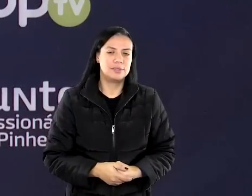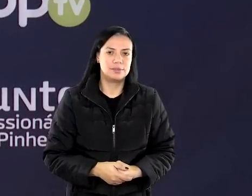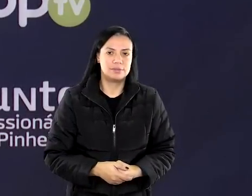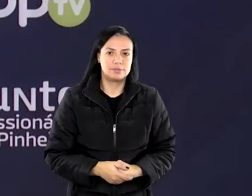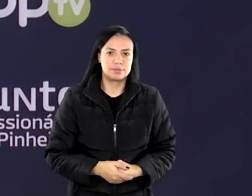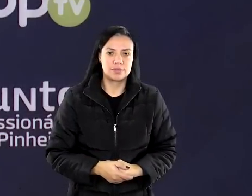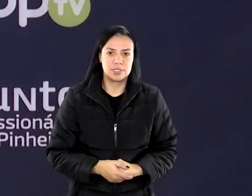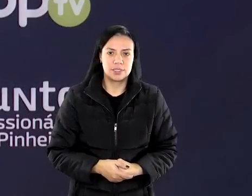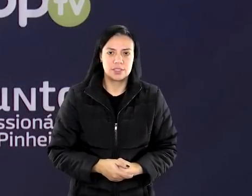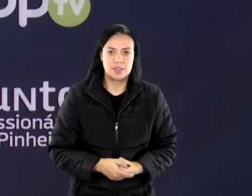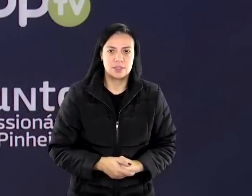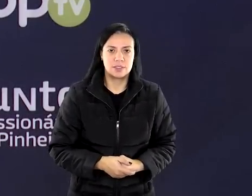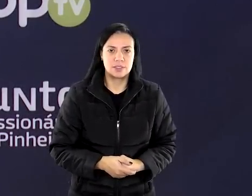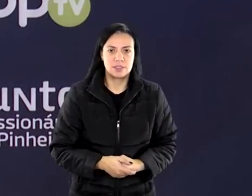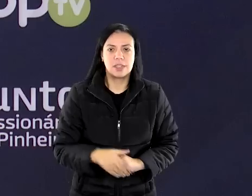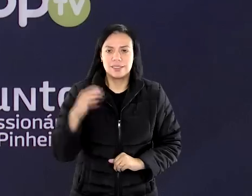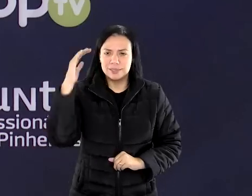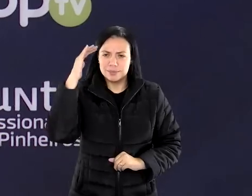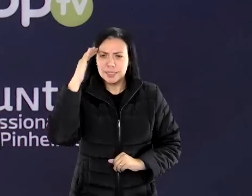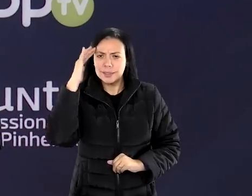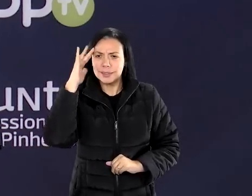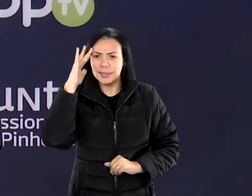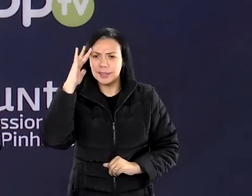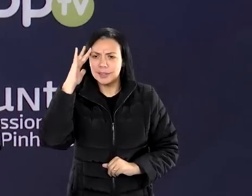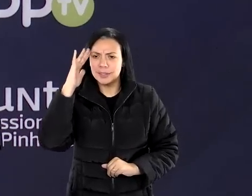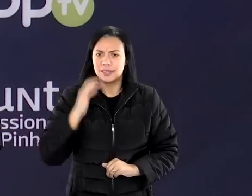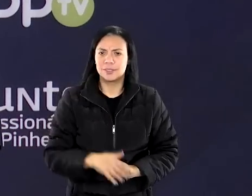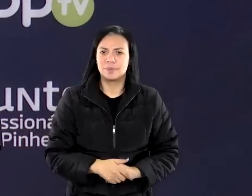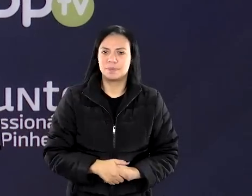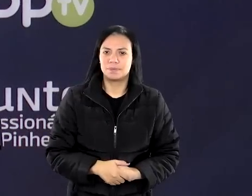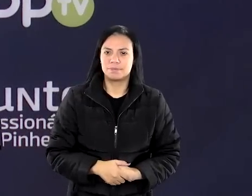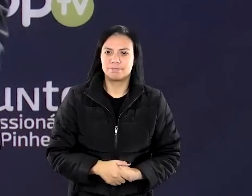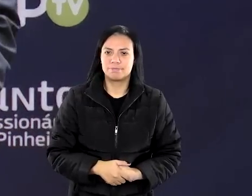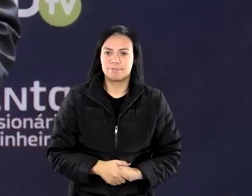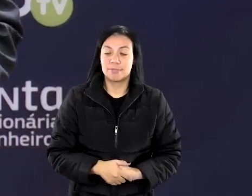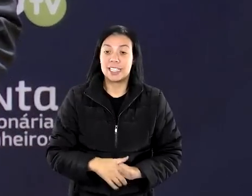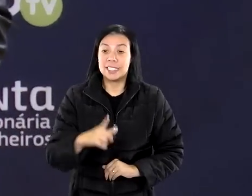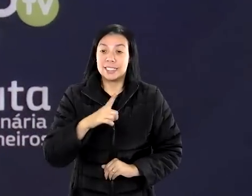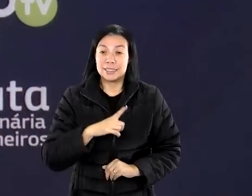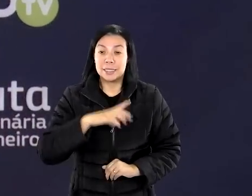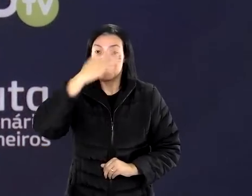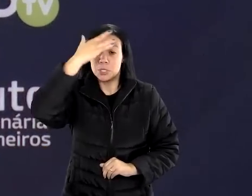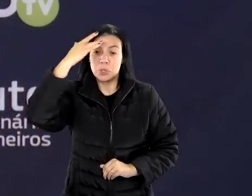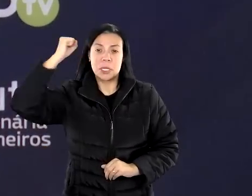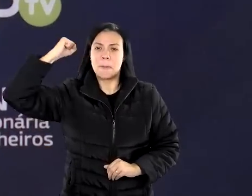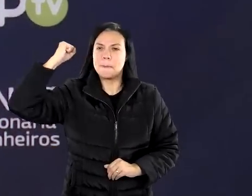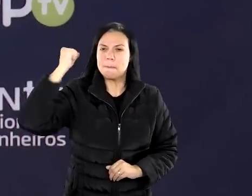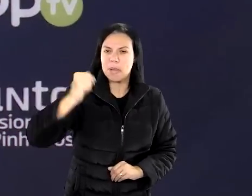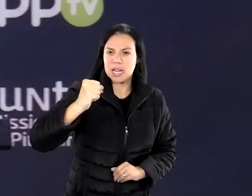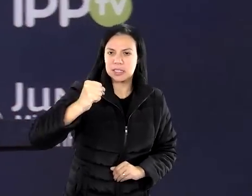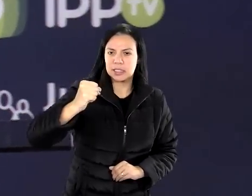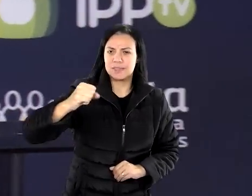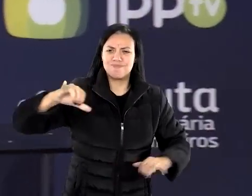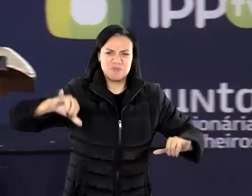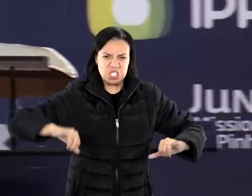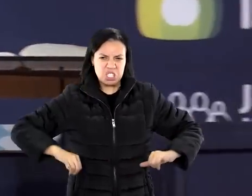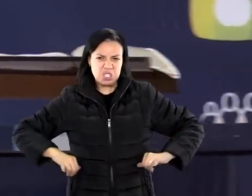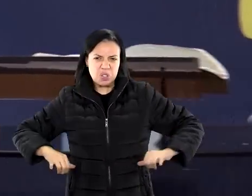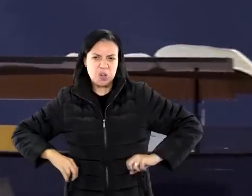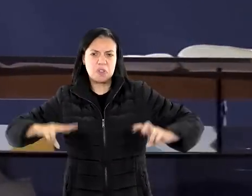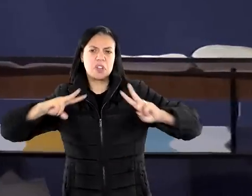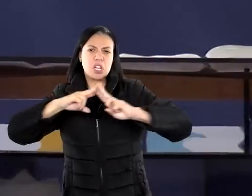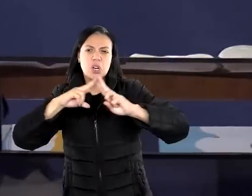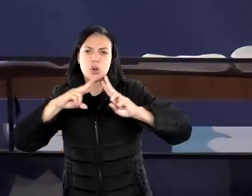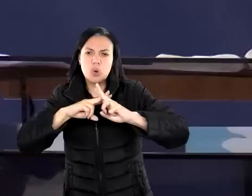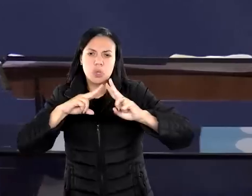Vocês estão entendendo o que eu estou dizendo? Tem muita gente que mata, que sofre, que luta por coisas que não tem